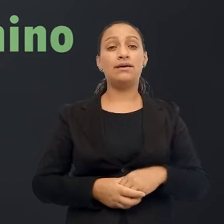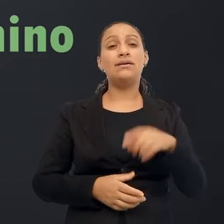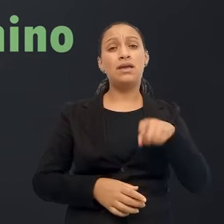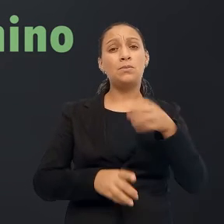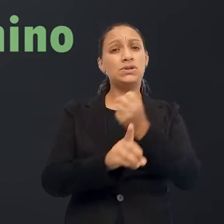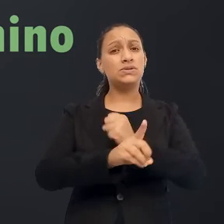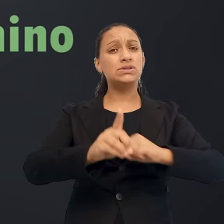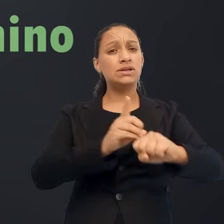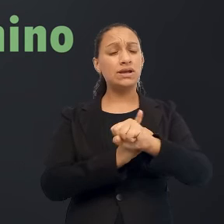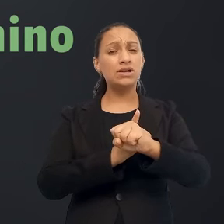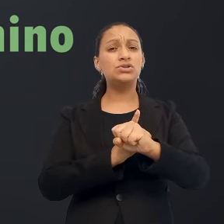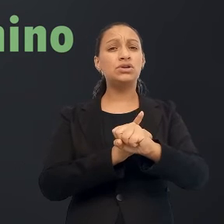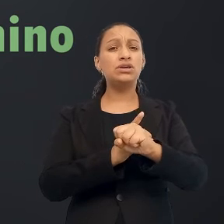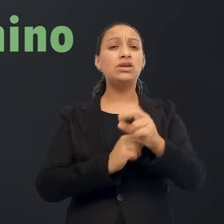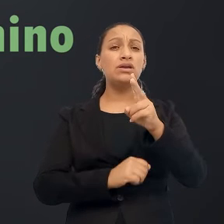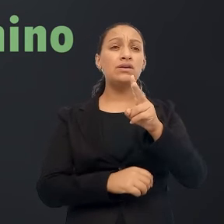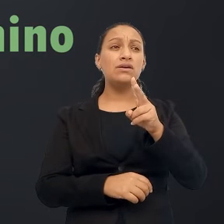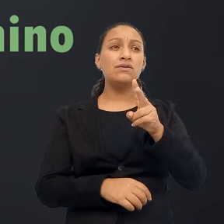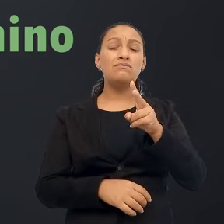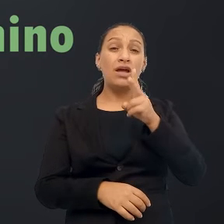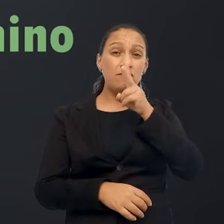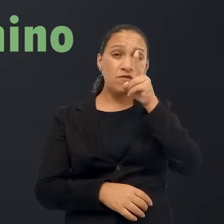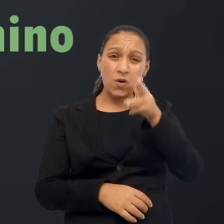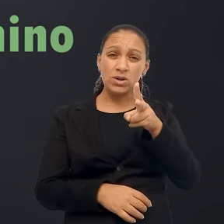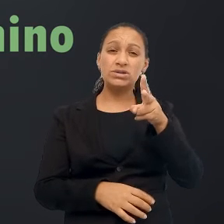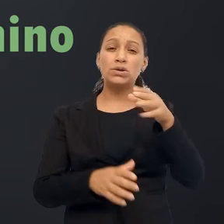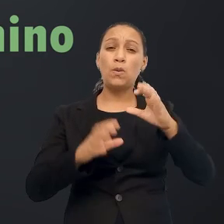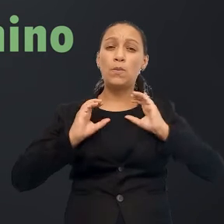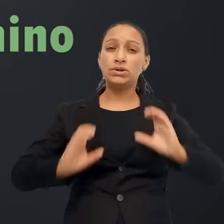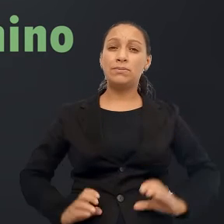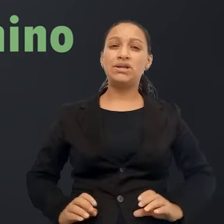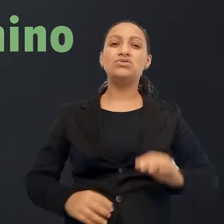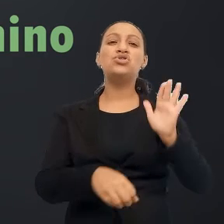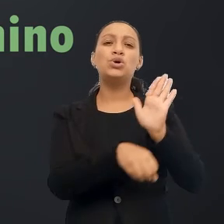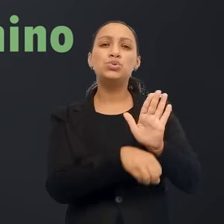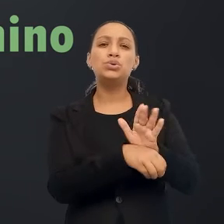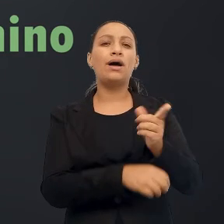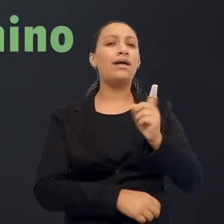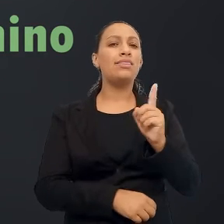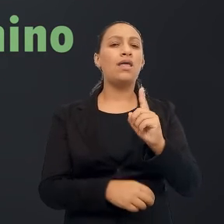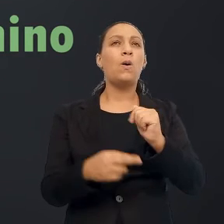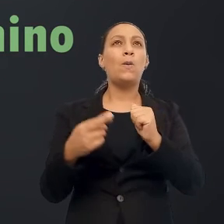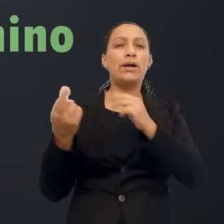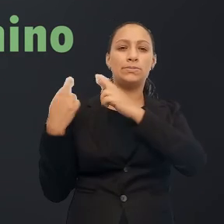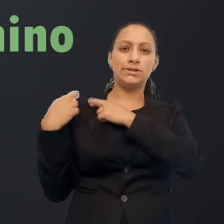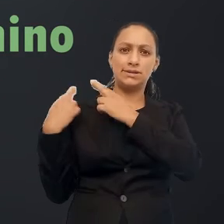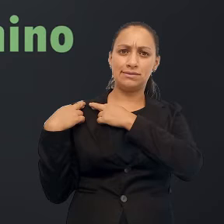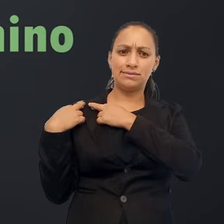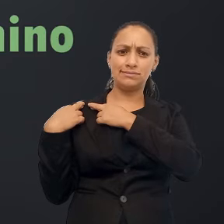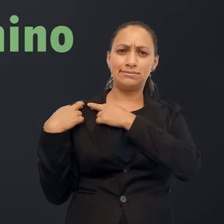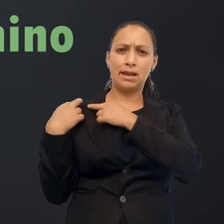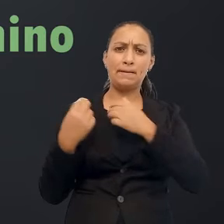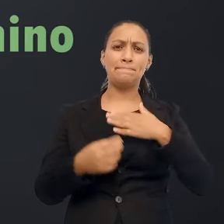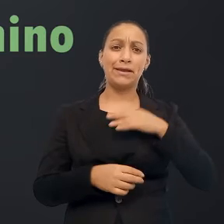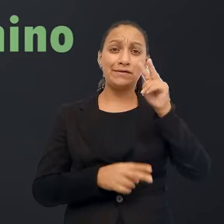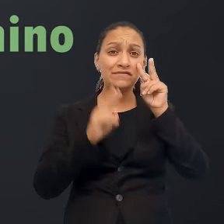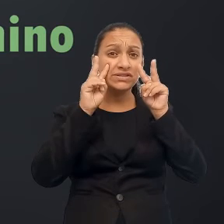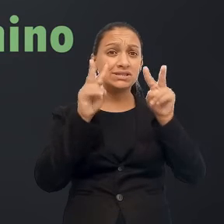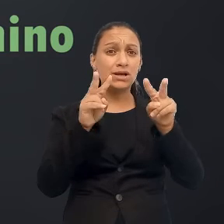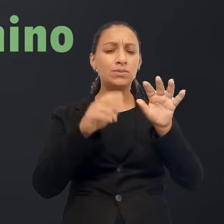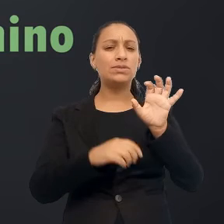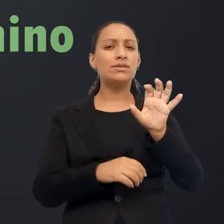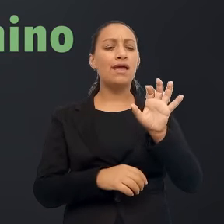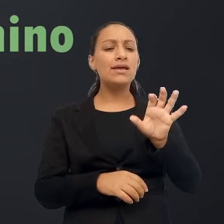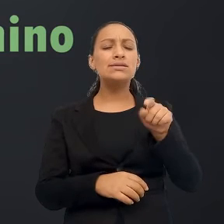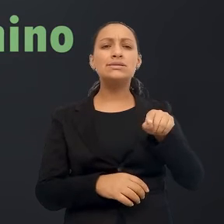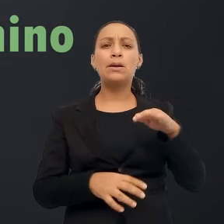geral, reforçando comportamentos de ajuda, não de responsabilização. Então, na minha visão, aí, esse